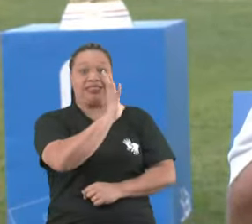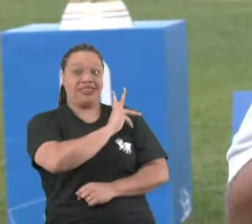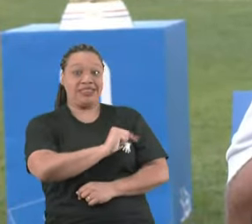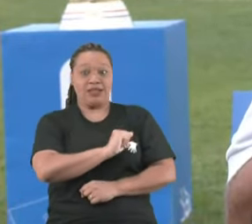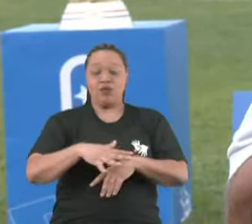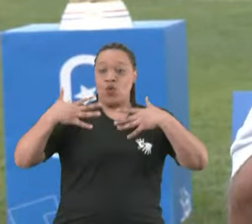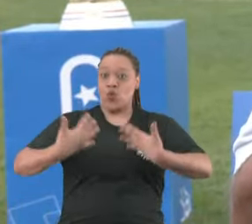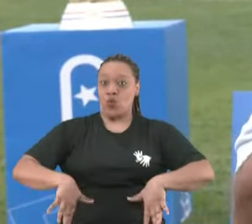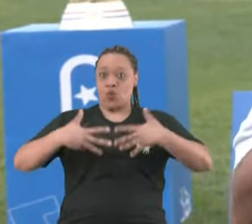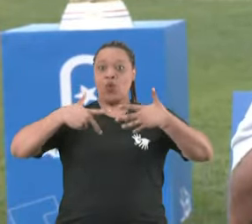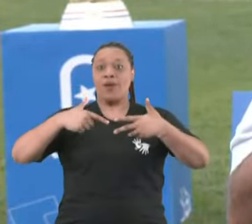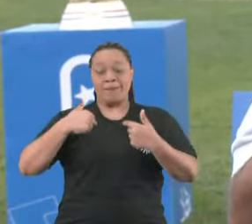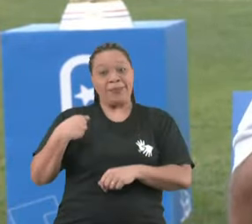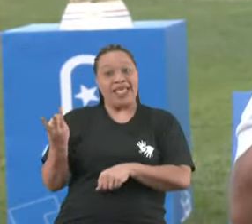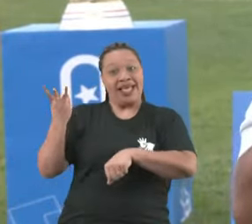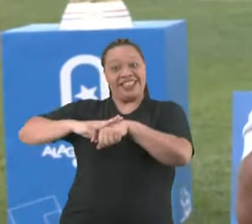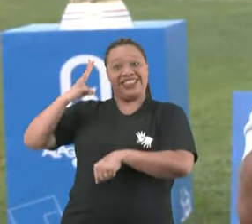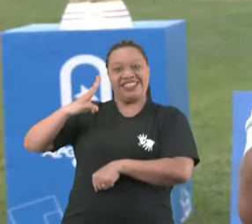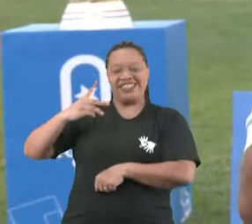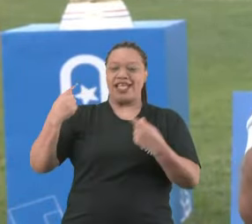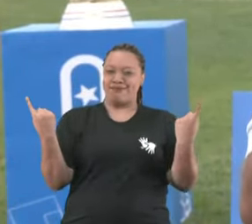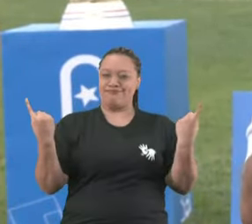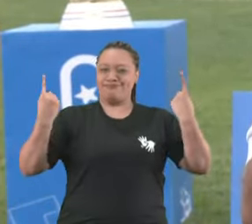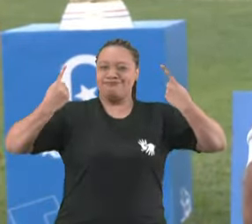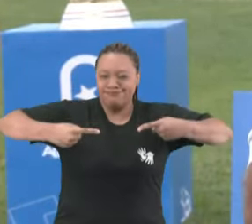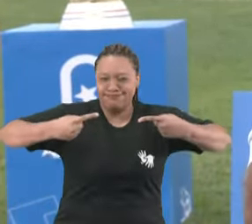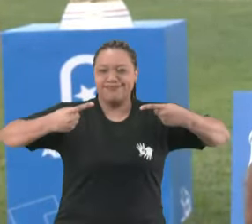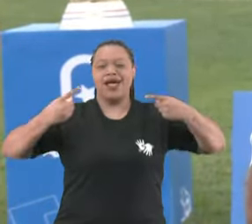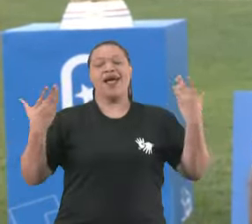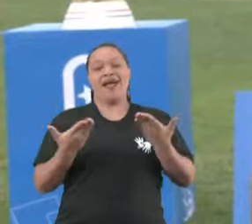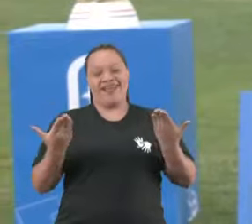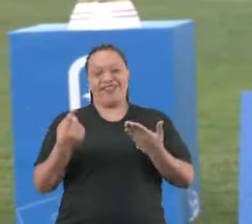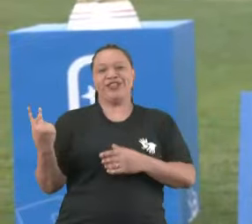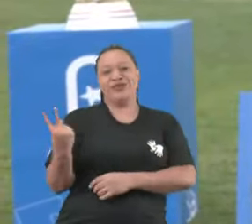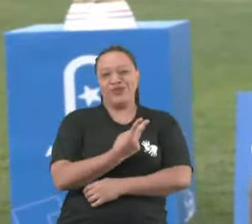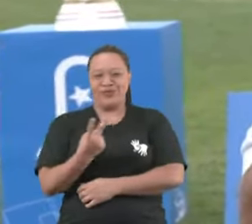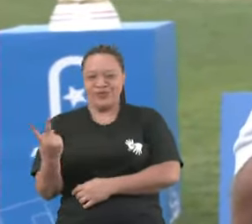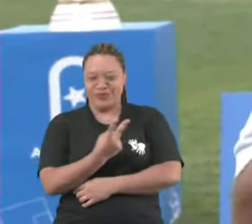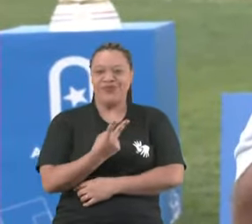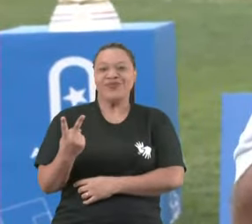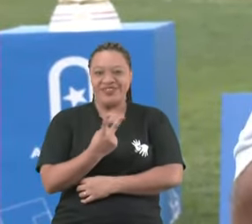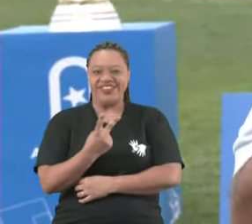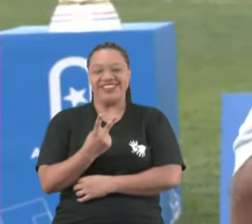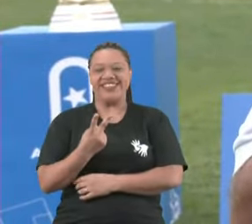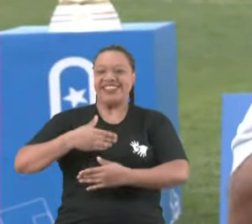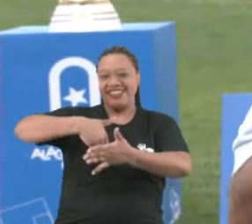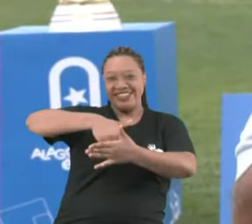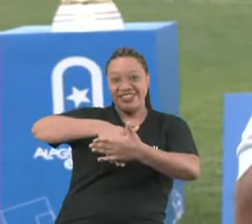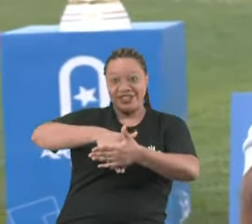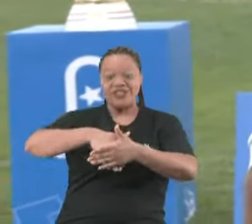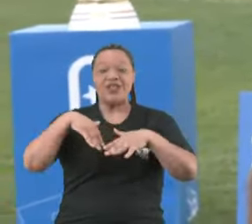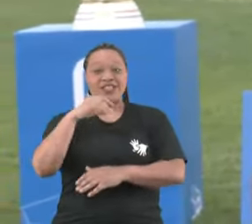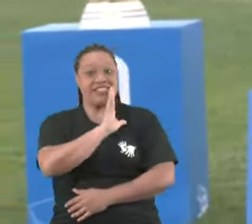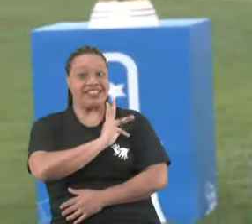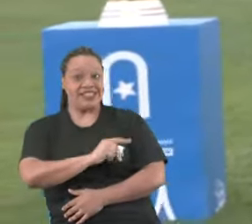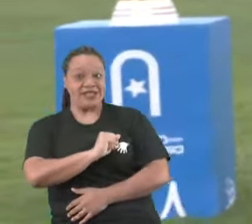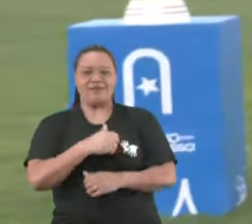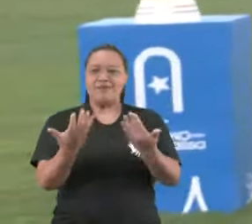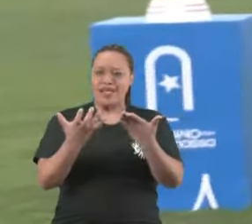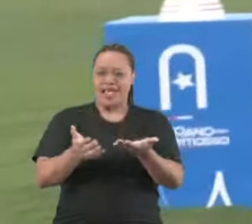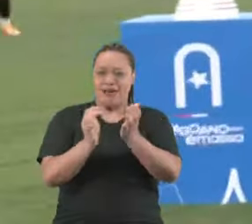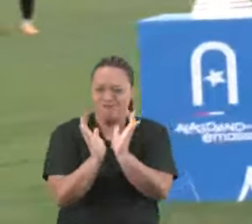duas consecutivas, a terceira é essa, entre a disputa entre o Asa e o CRB. E o CRB quer levantar